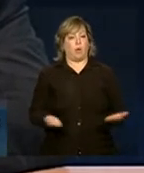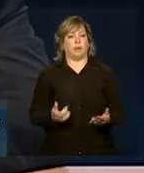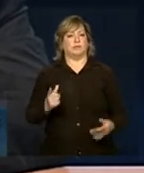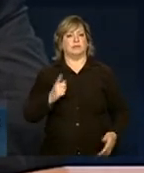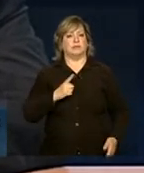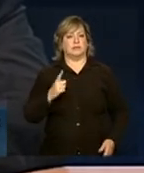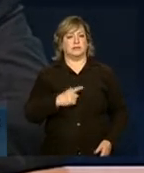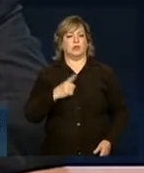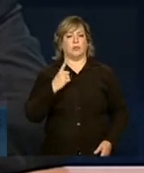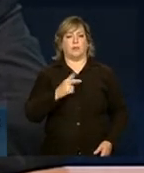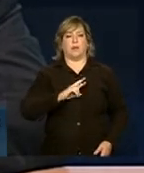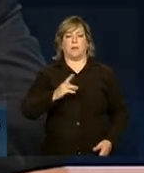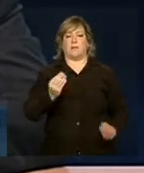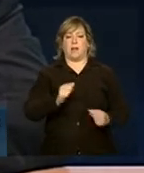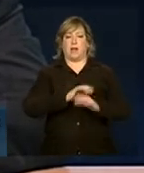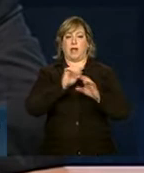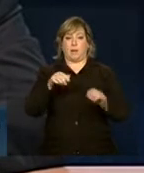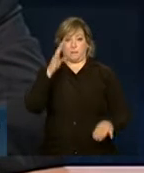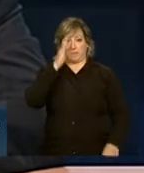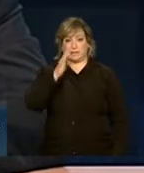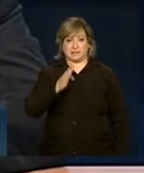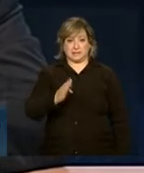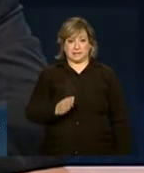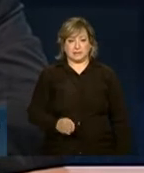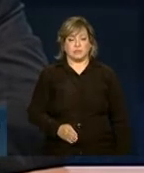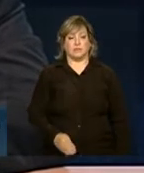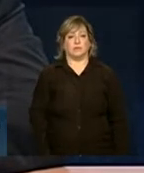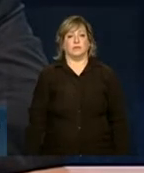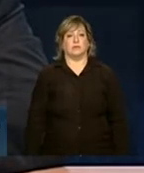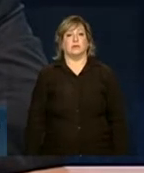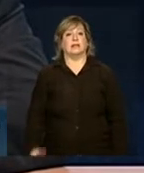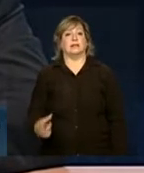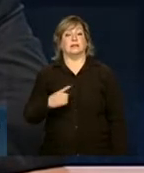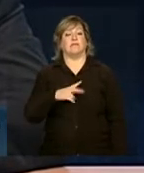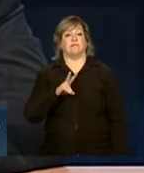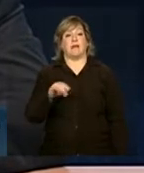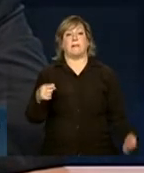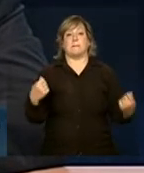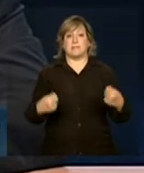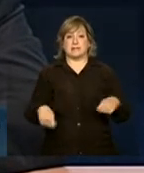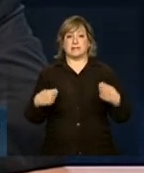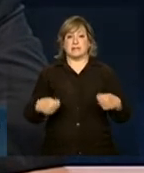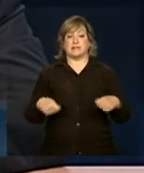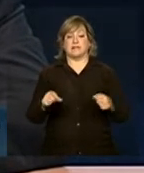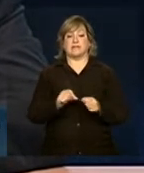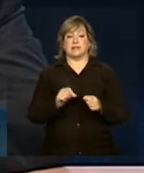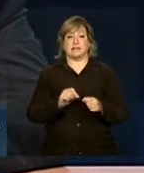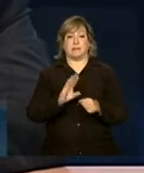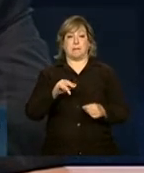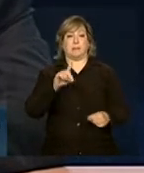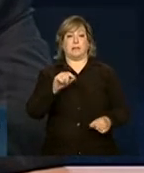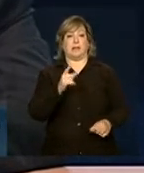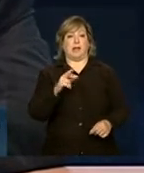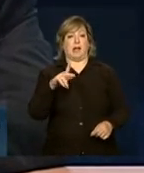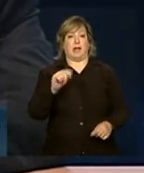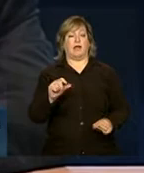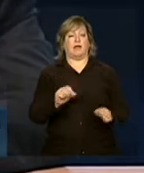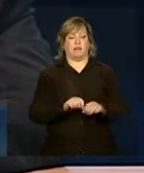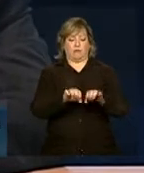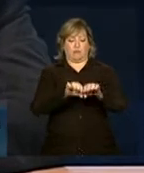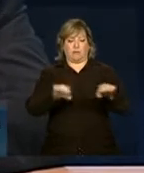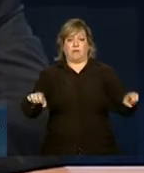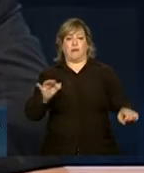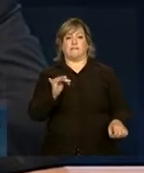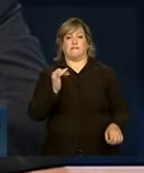diagnóstico muito claro o Brasil Guimarães vai precisar fazer banda larga com fibra